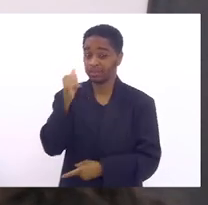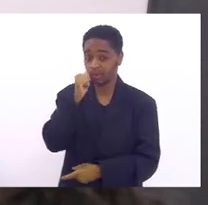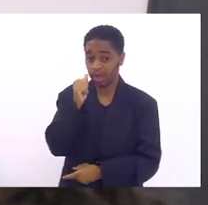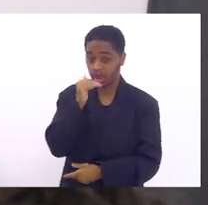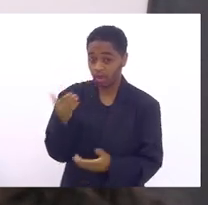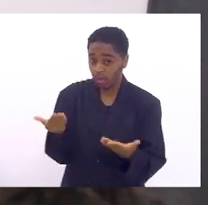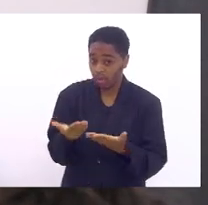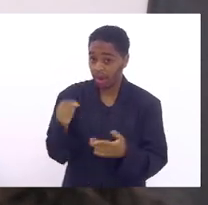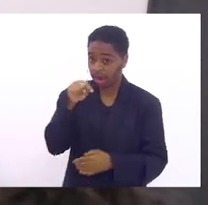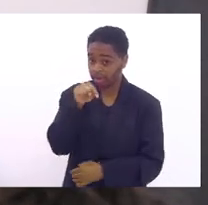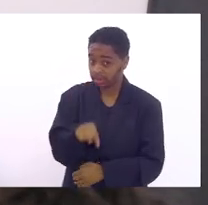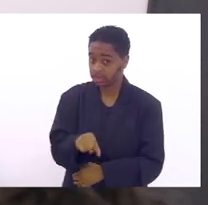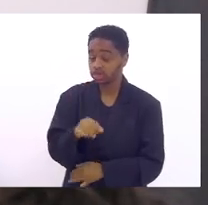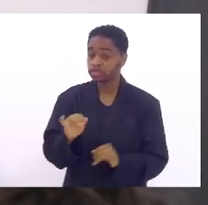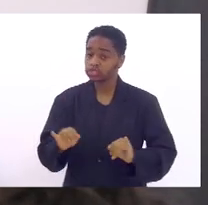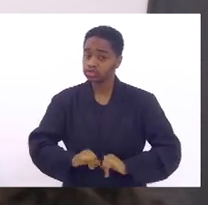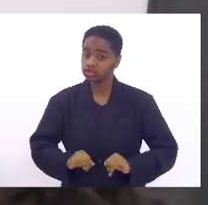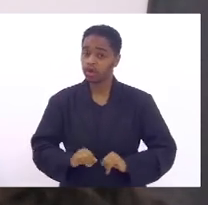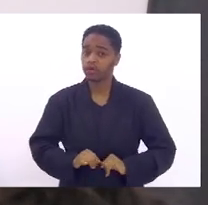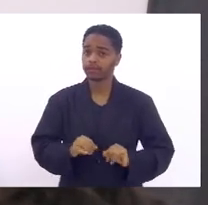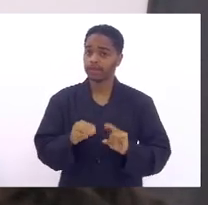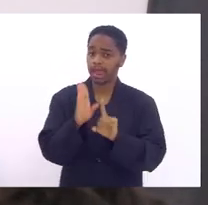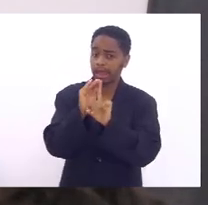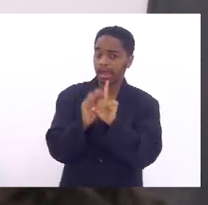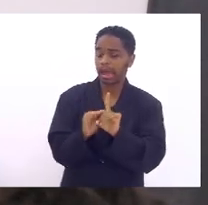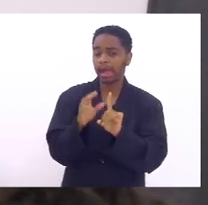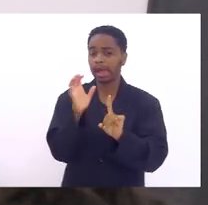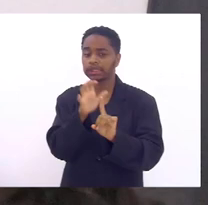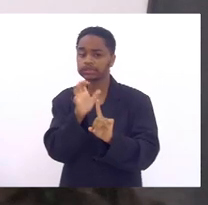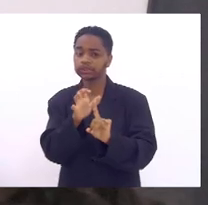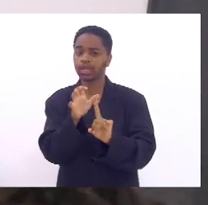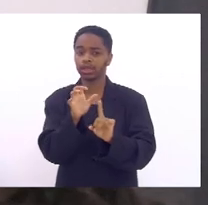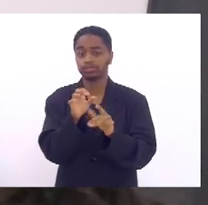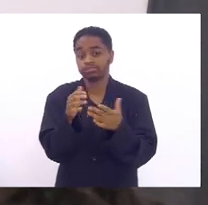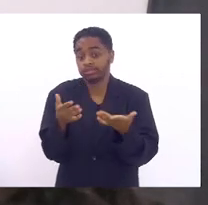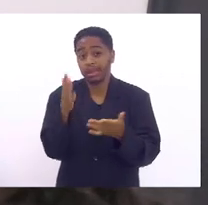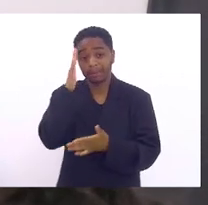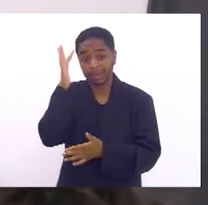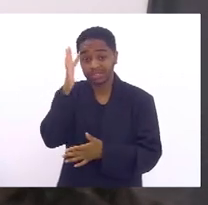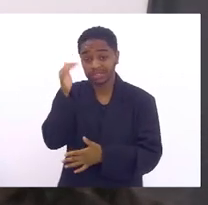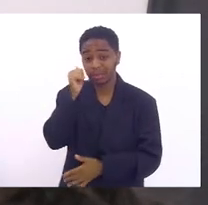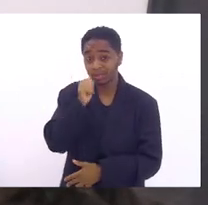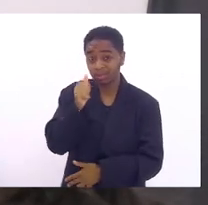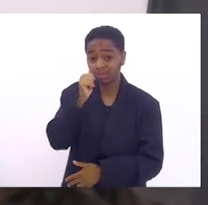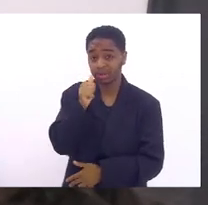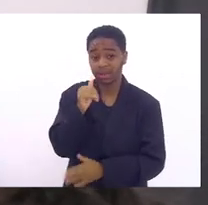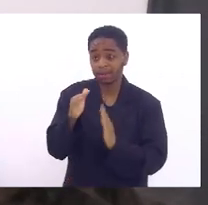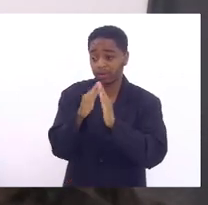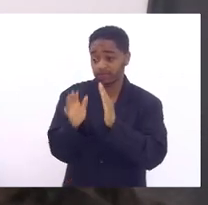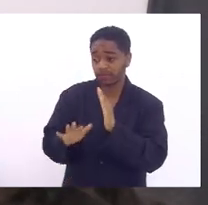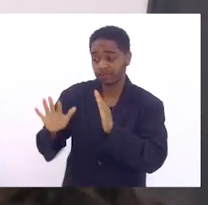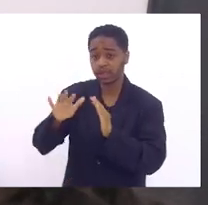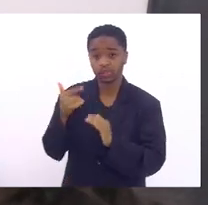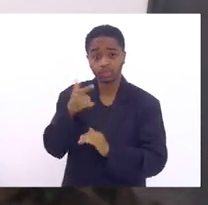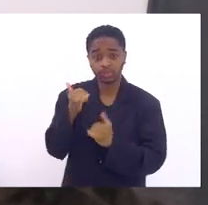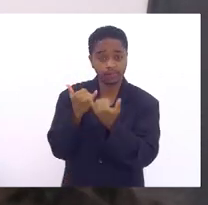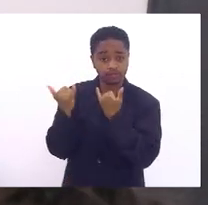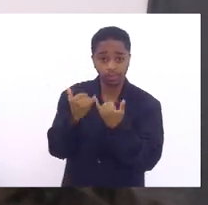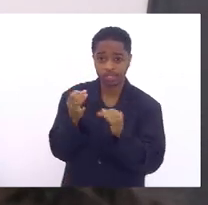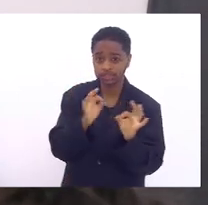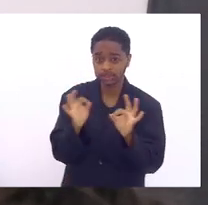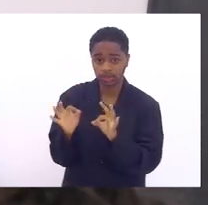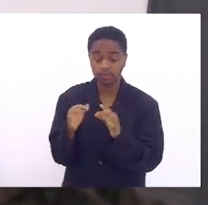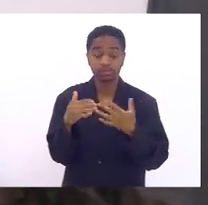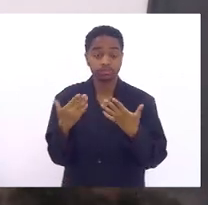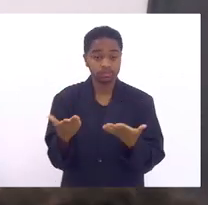condição sofre algum tipo de assédio que sá as mulheres da comunidade queç as mulheres que não TM nenhuma informação